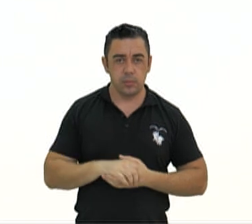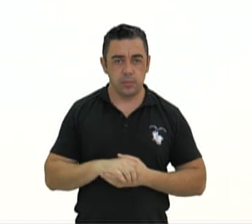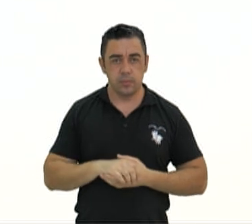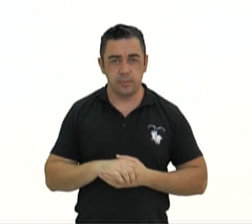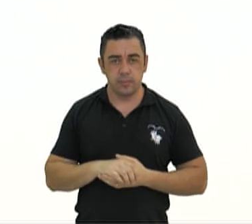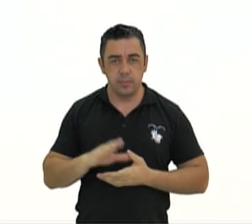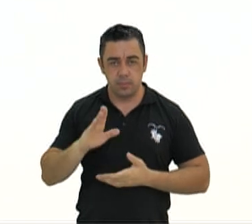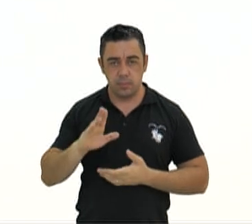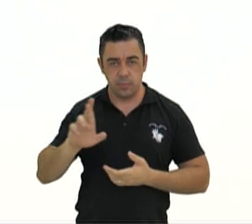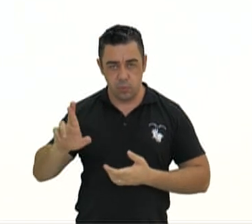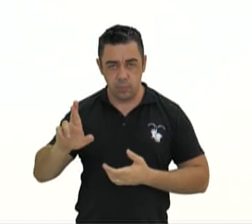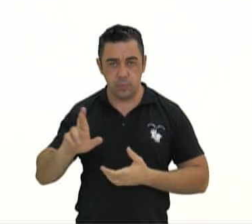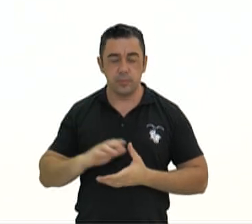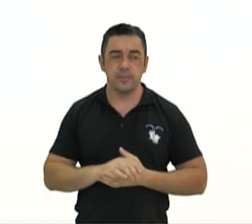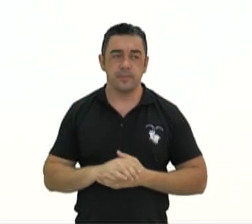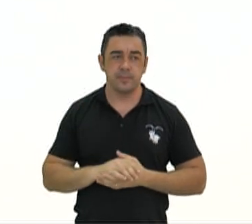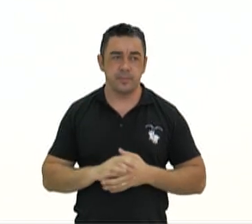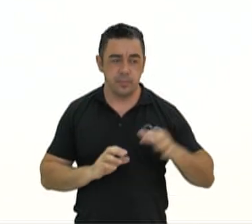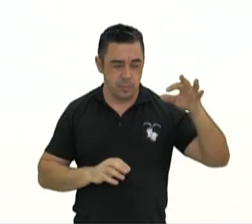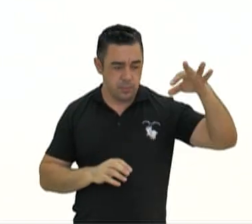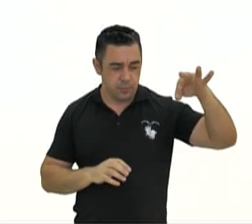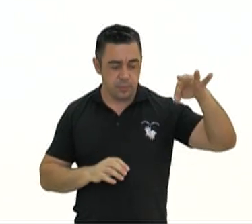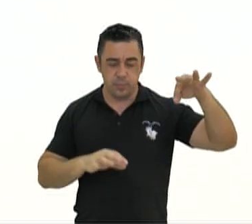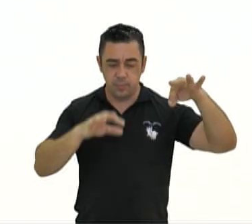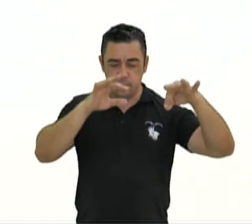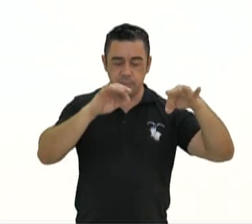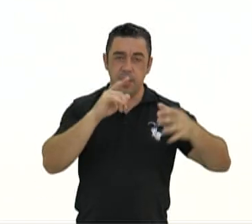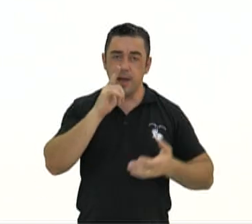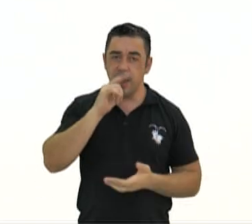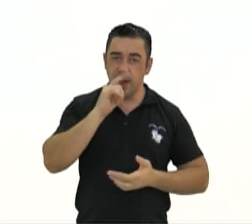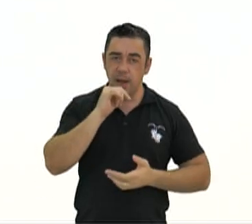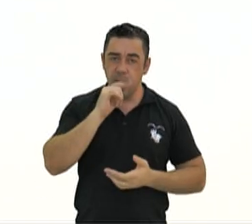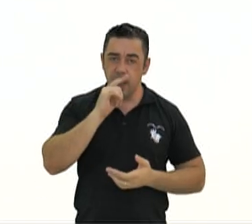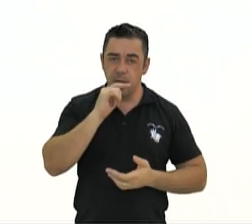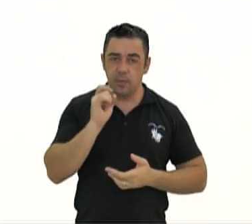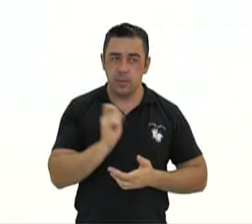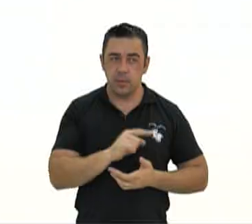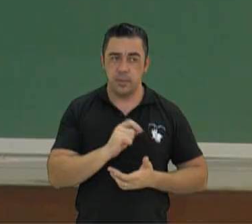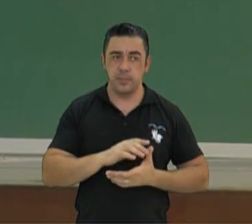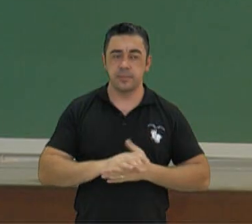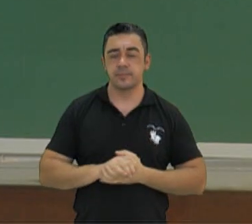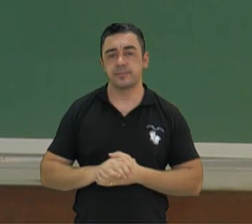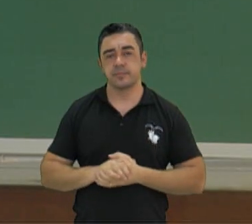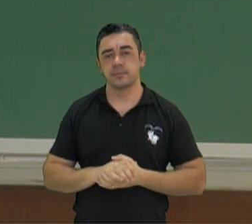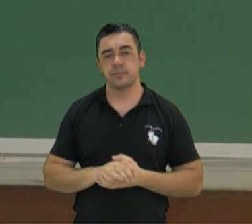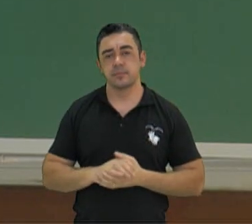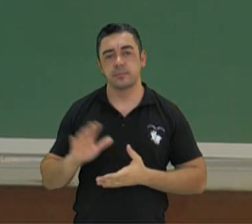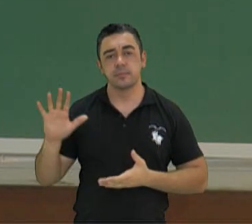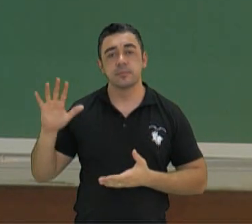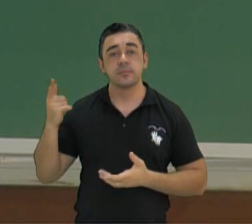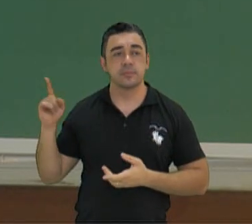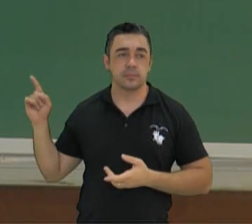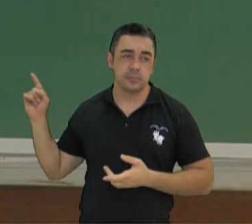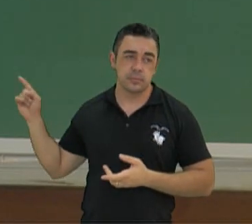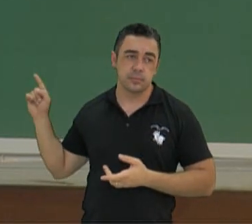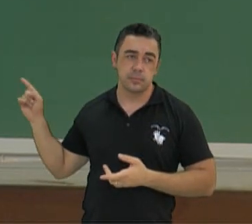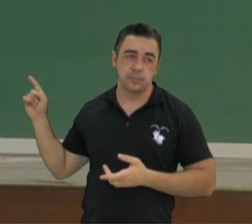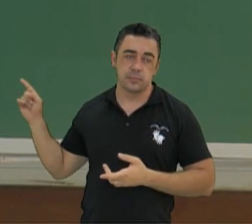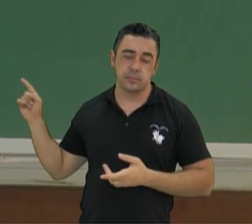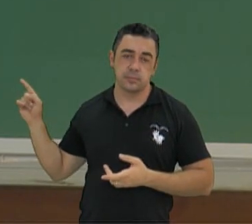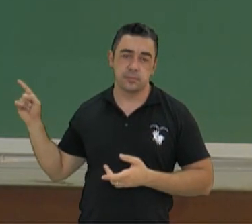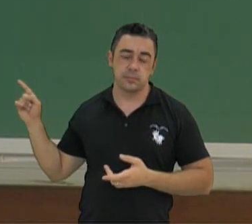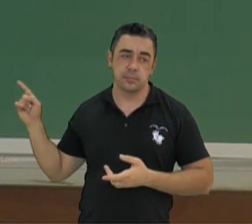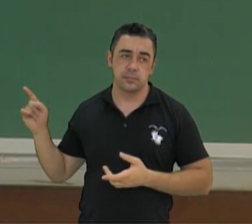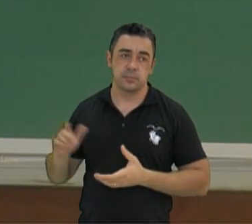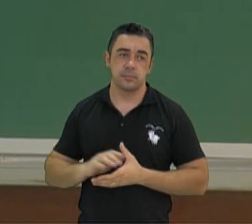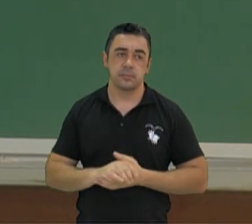do meu produto e vou adicionar água de bromo, que é castanho. O que acontece? O que será que vai acontecer